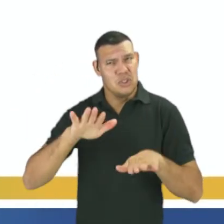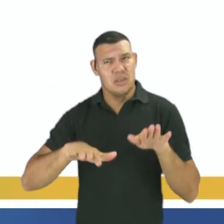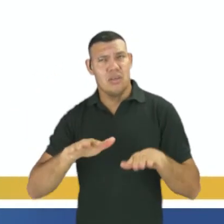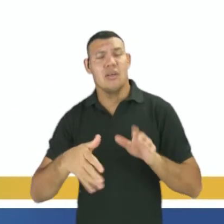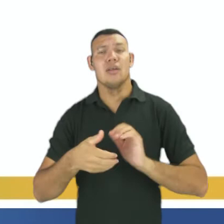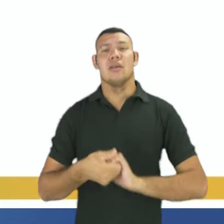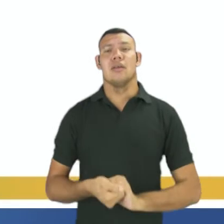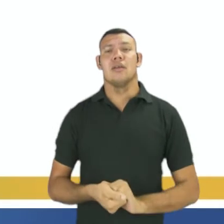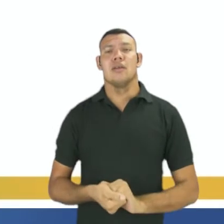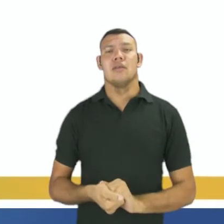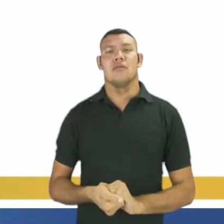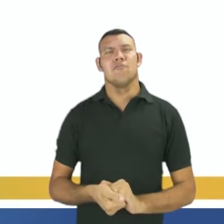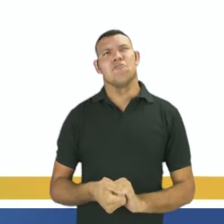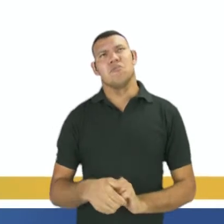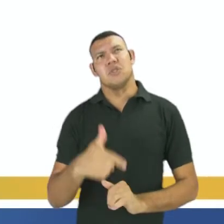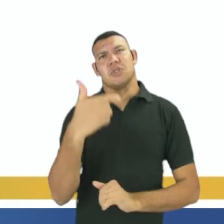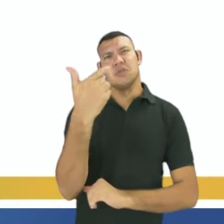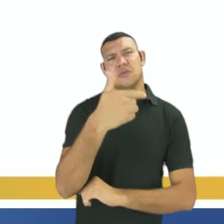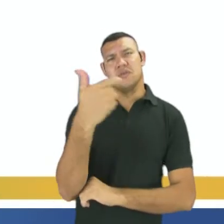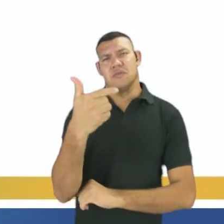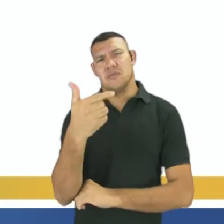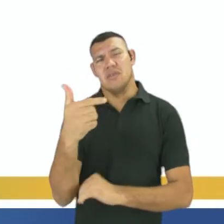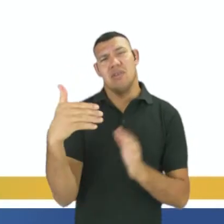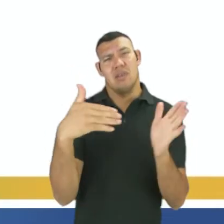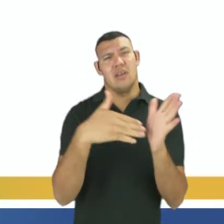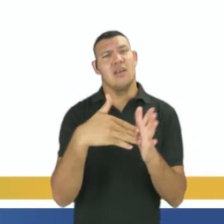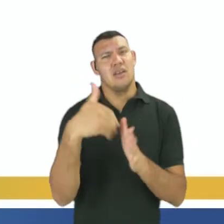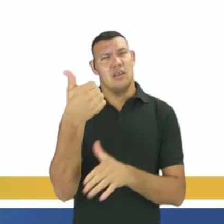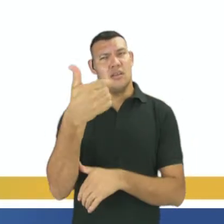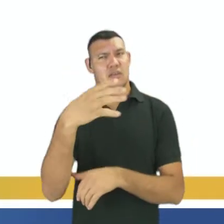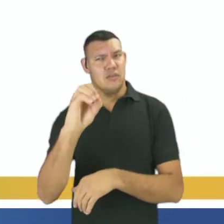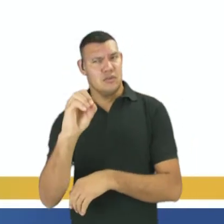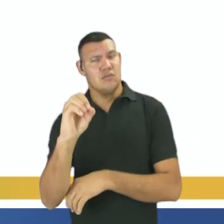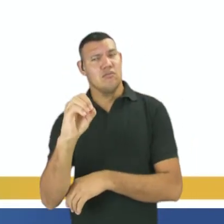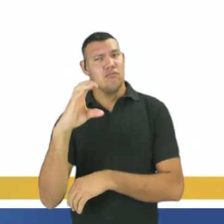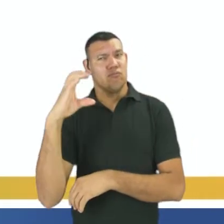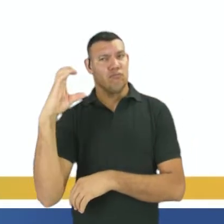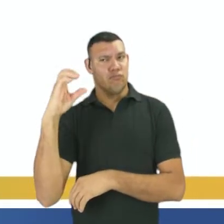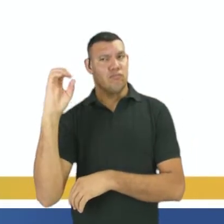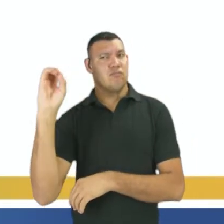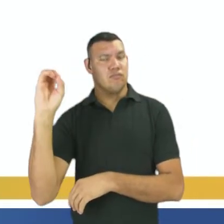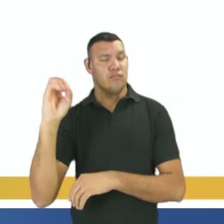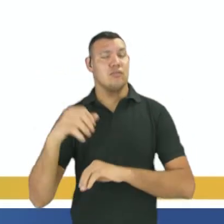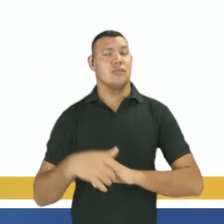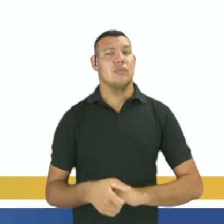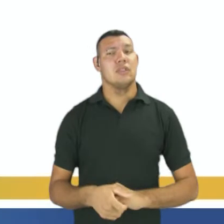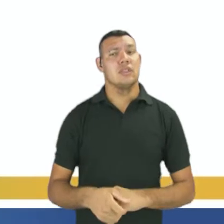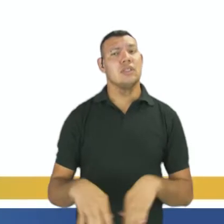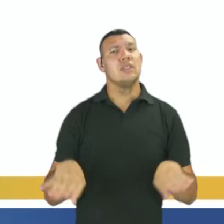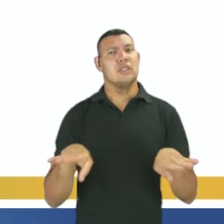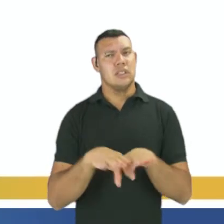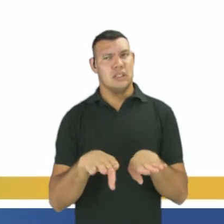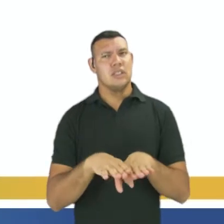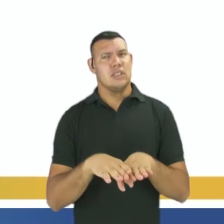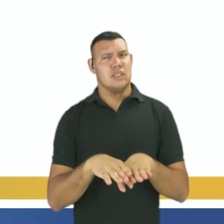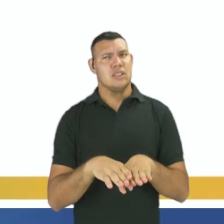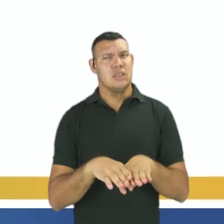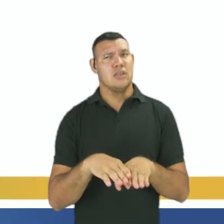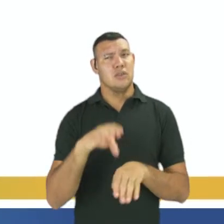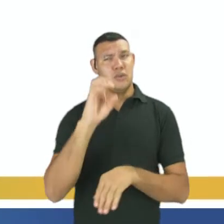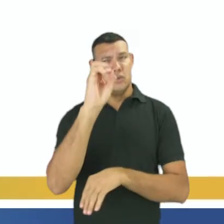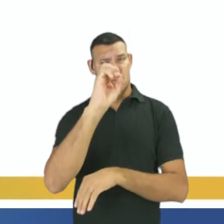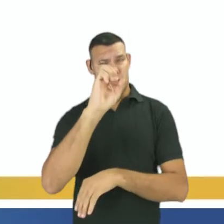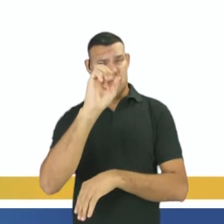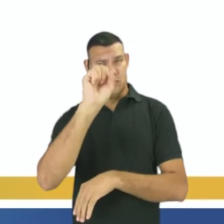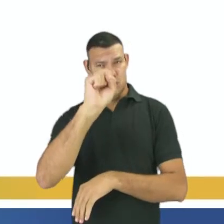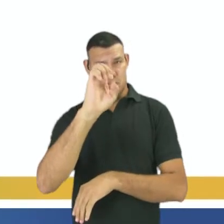floresta amazônica oscila entre 22 a 28 graus Celsius né EA umidade do ar pode ultrapassar 80 graus oitenta por cento